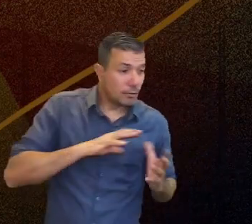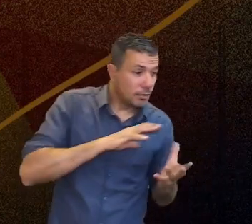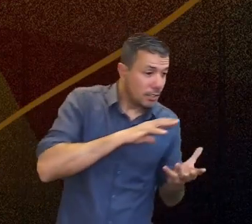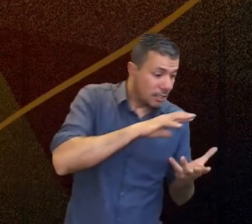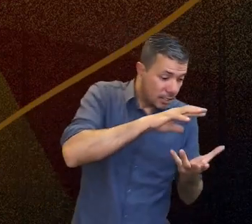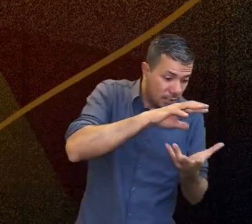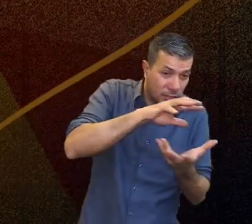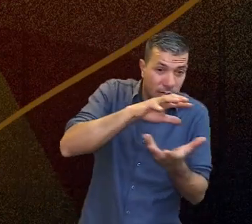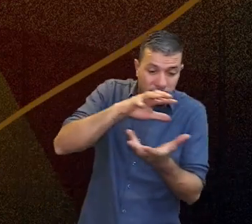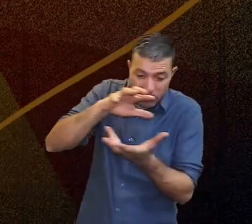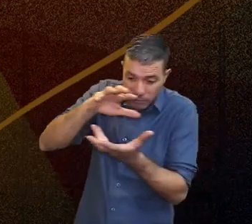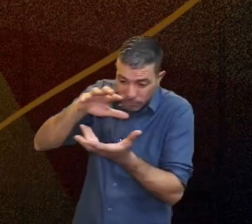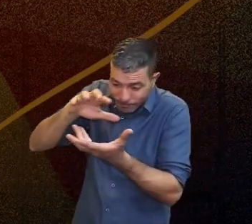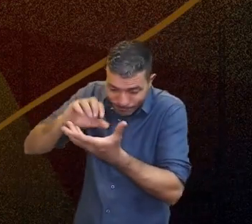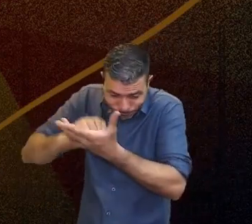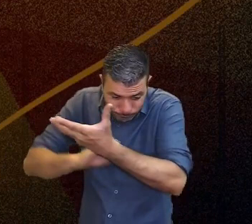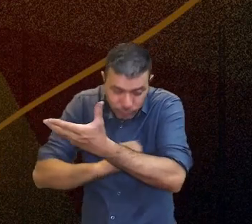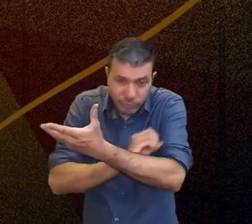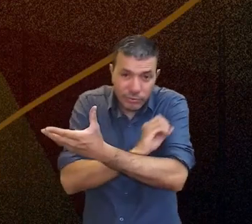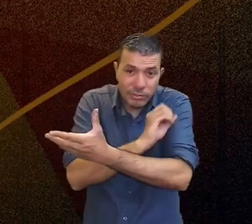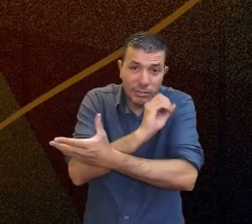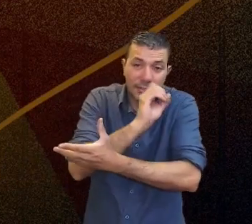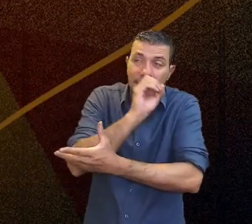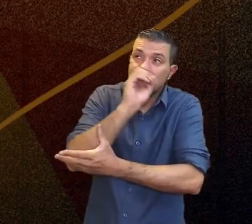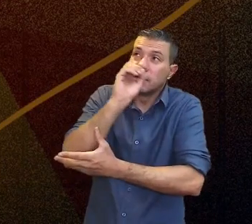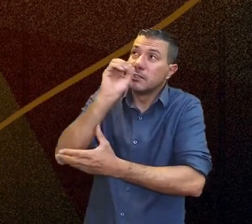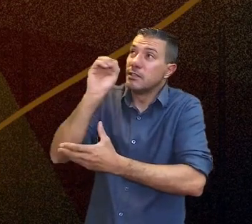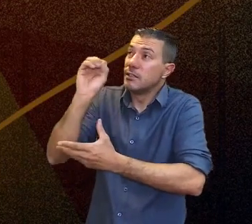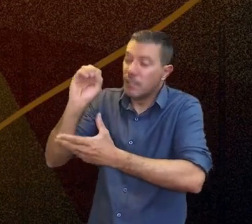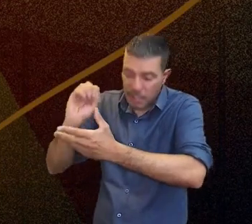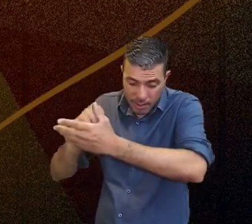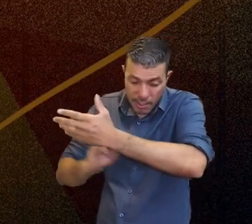Eu espero esse dia